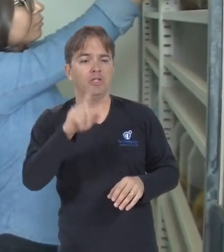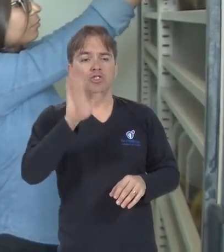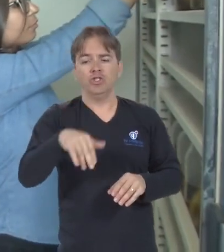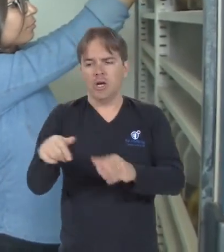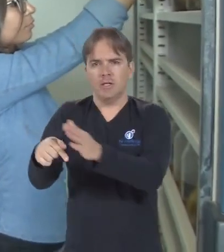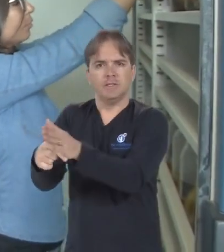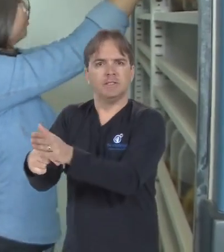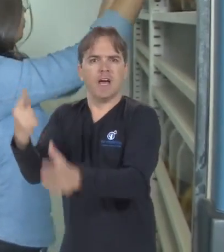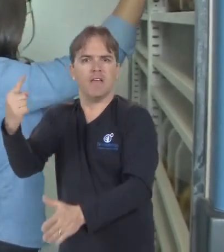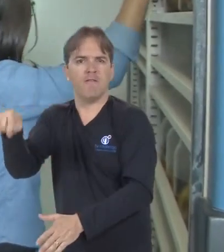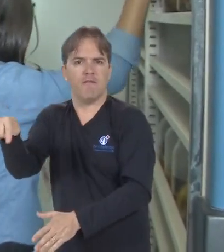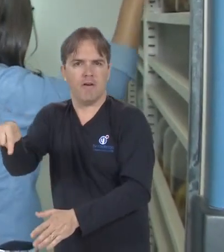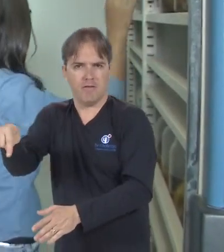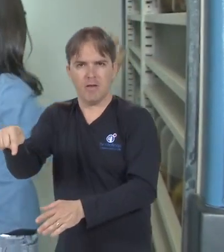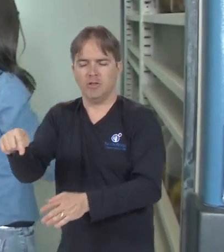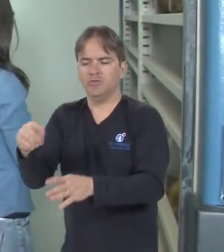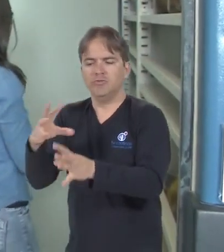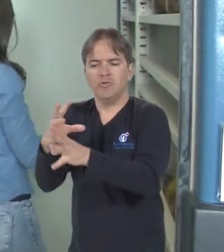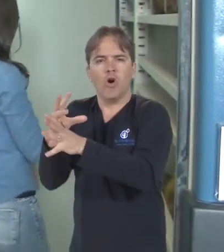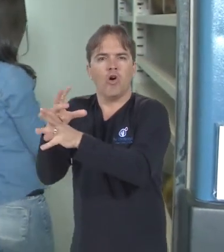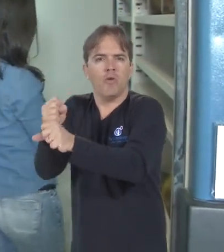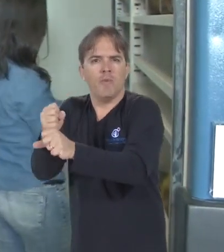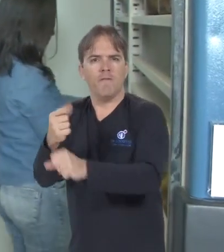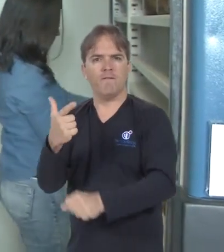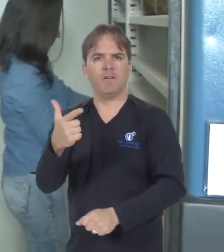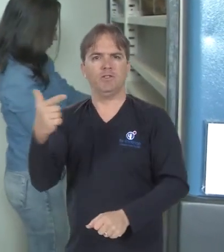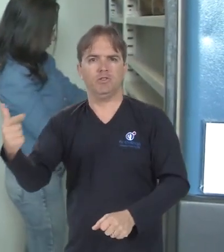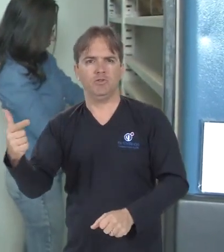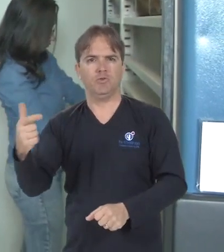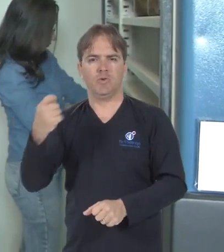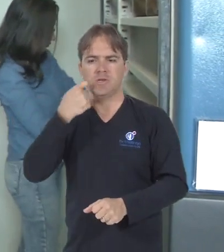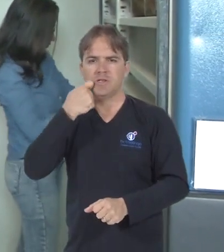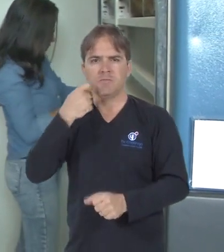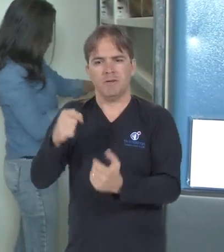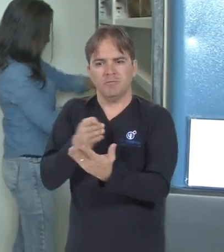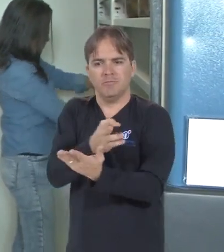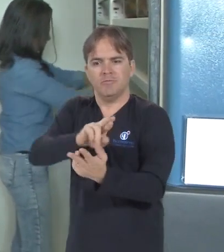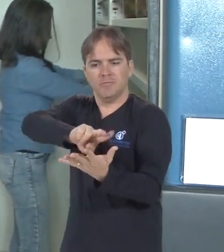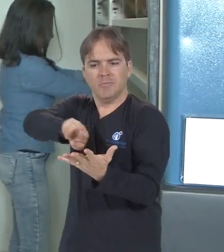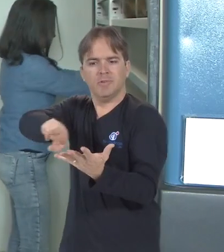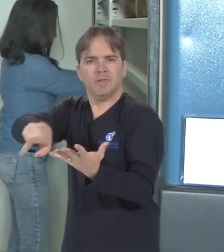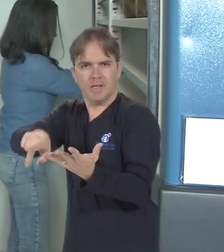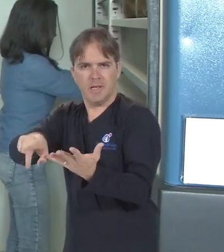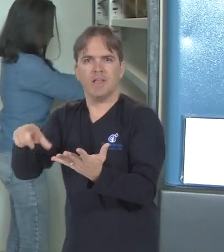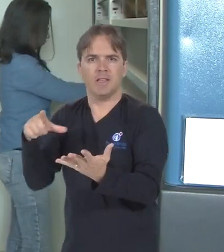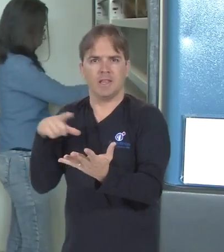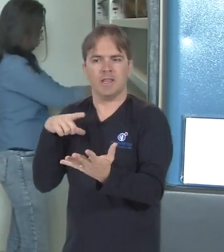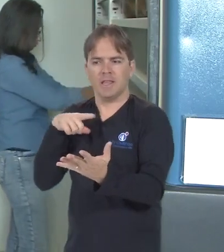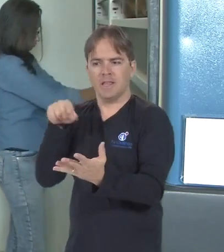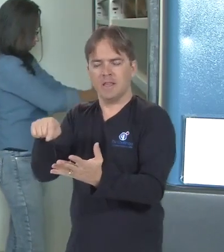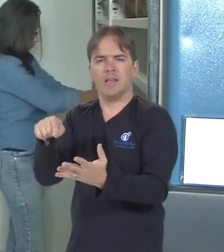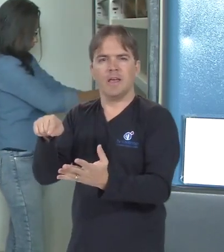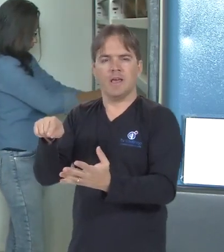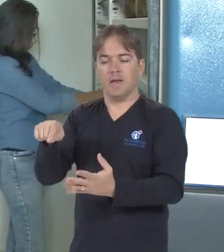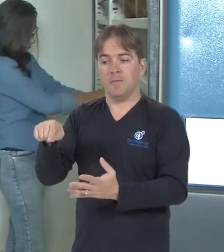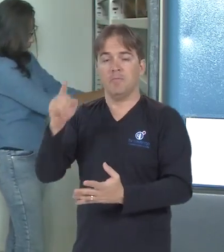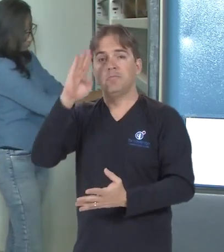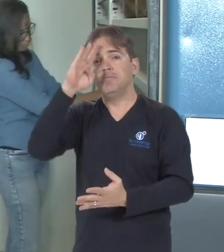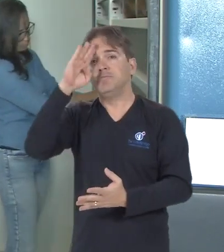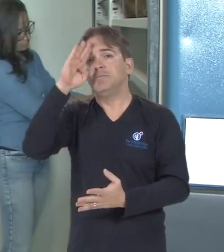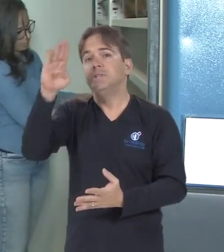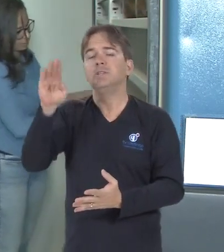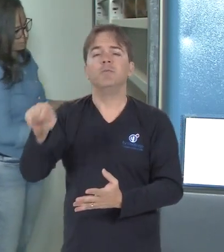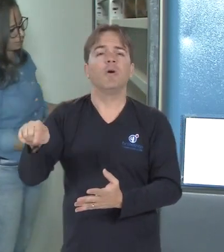no reservatório Tucutu, obtendo um total de 22 espécies identificadas. Dentre dessas espécies, a espécie endêmica